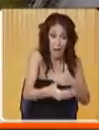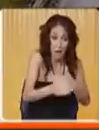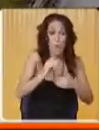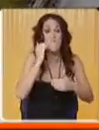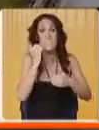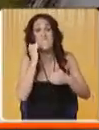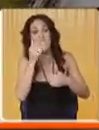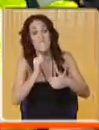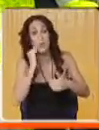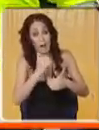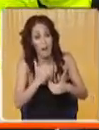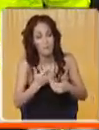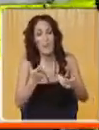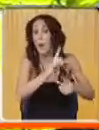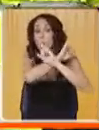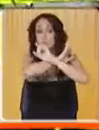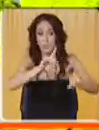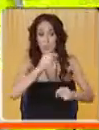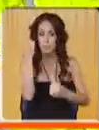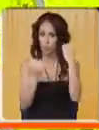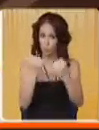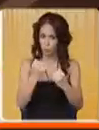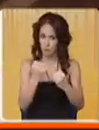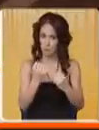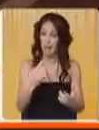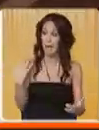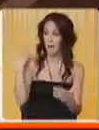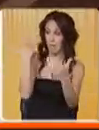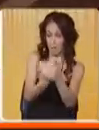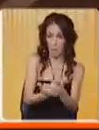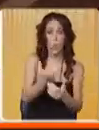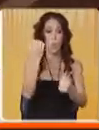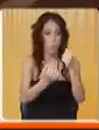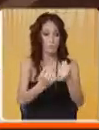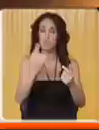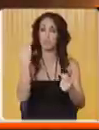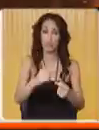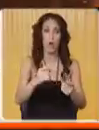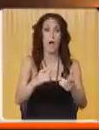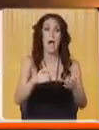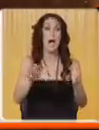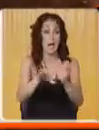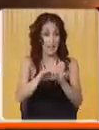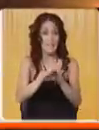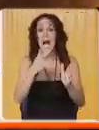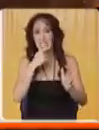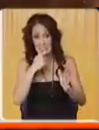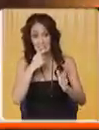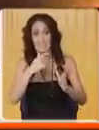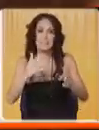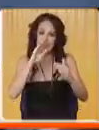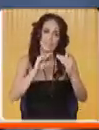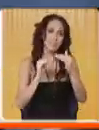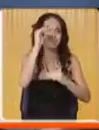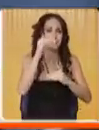feridos graves, fica proibido de conduzir. Até agora, um condutor só ficava sem carta quando era apanhado com uma taxa